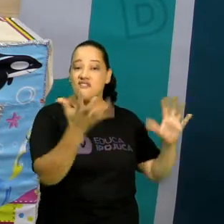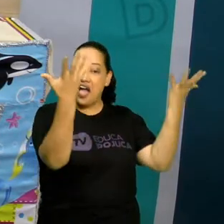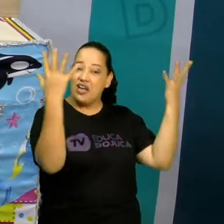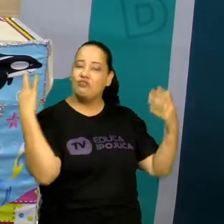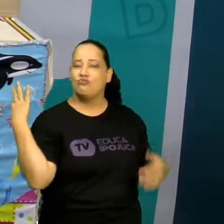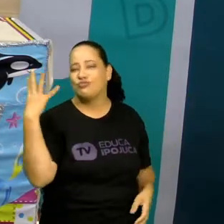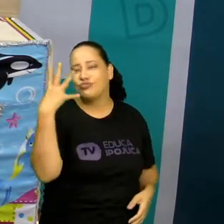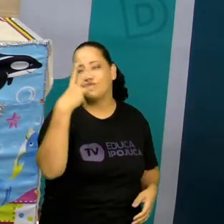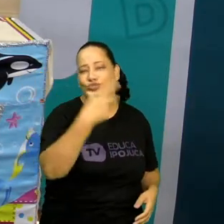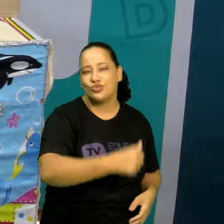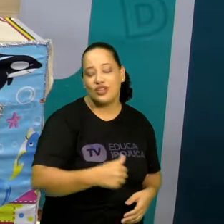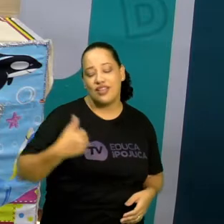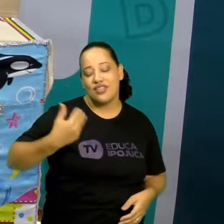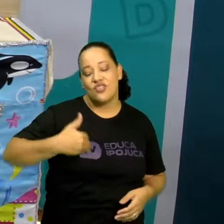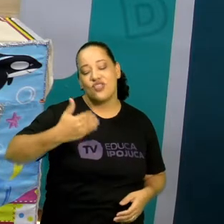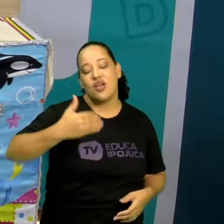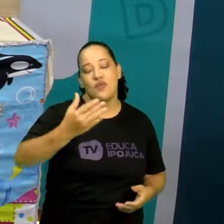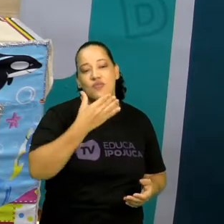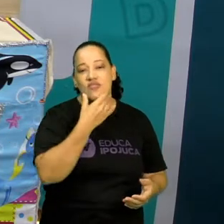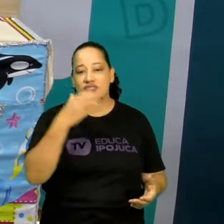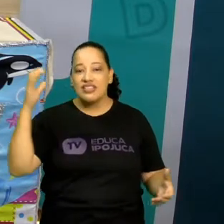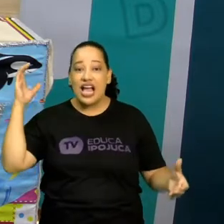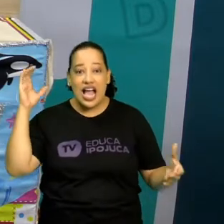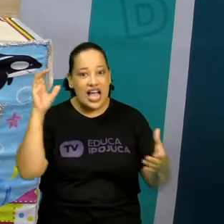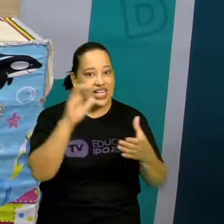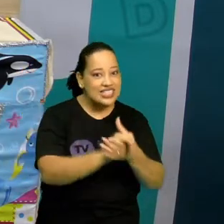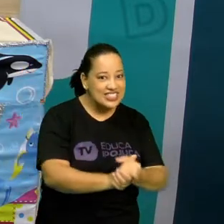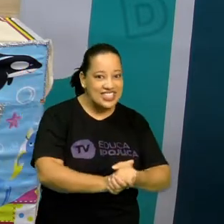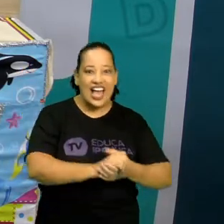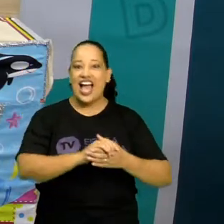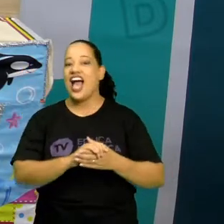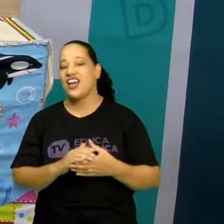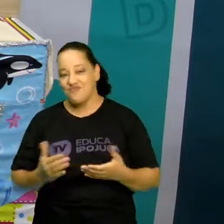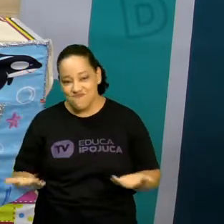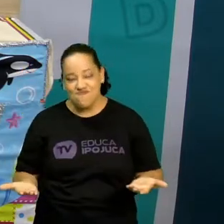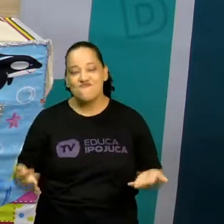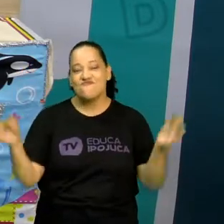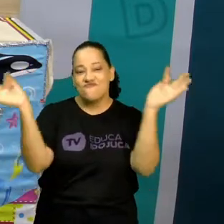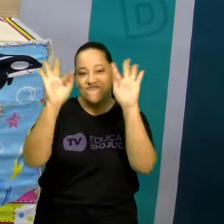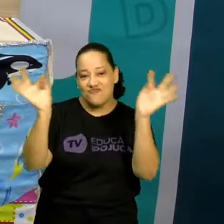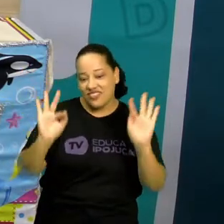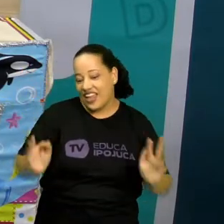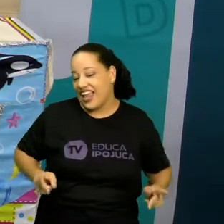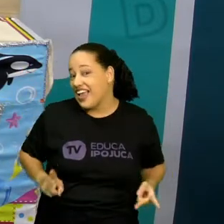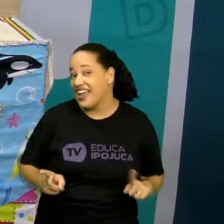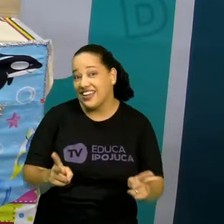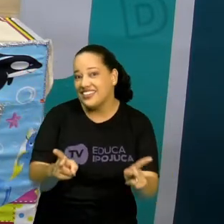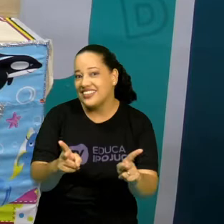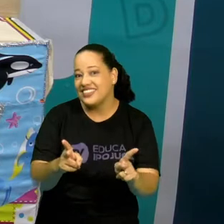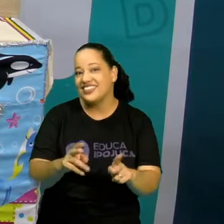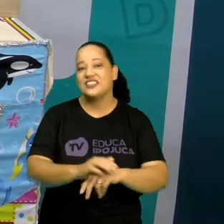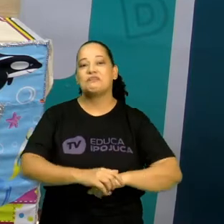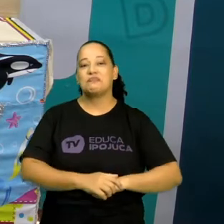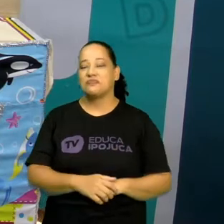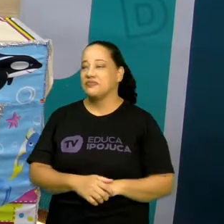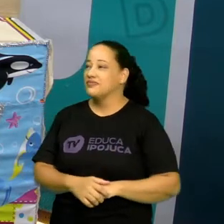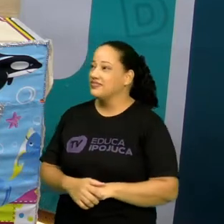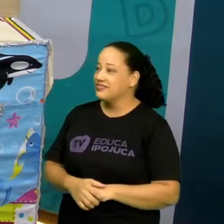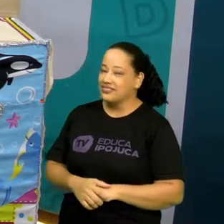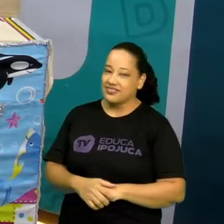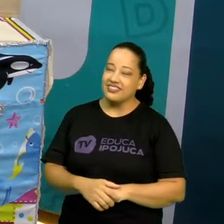tempo eles dois se casaram e foram felizes para sempre crianças que